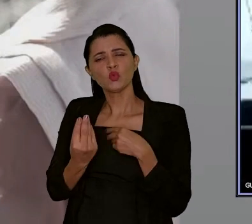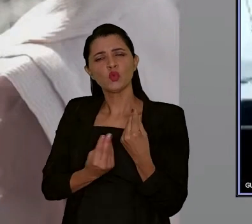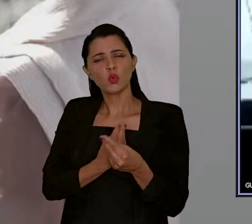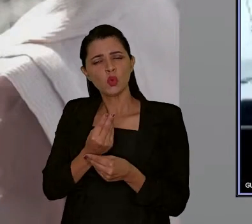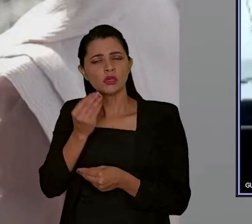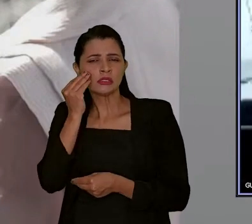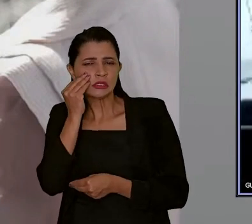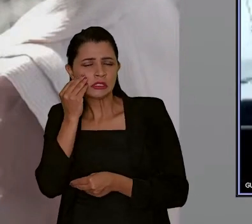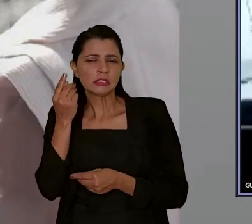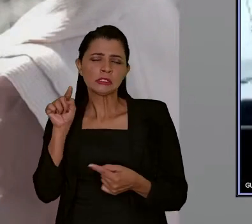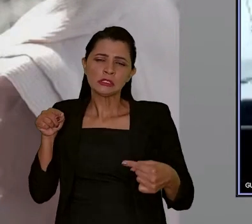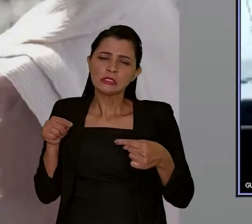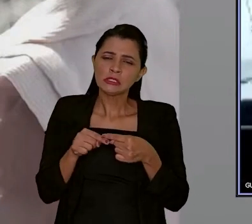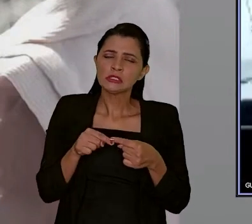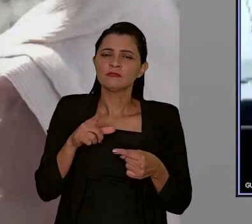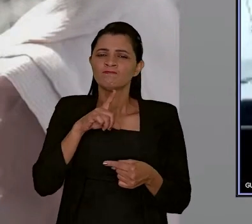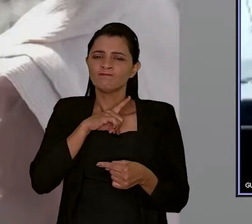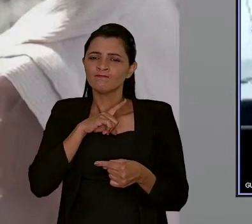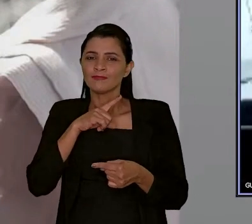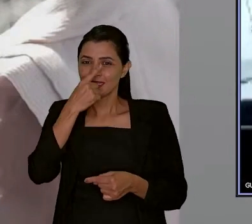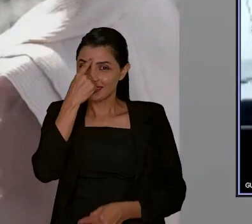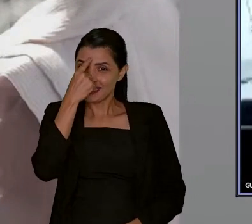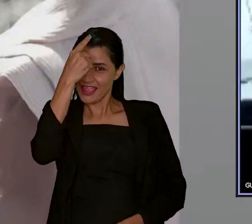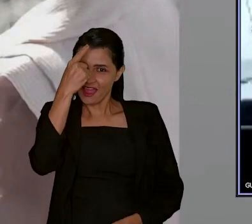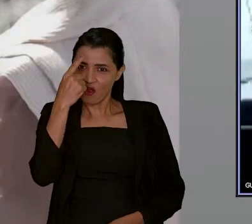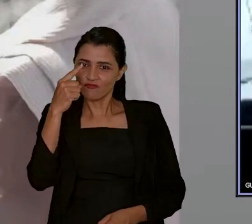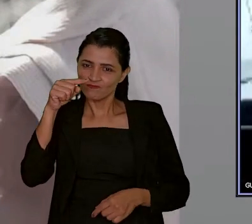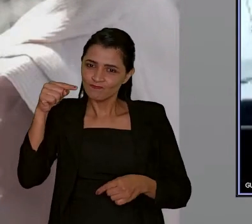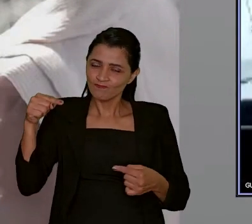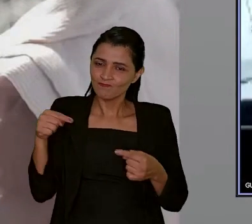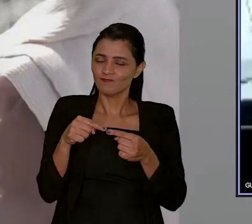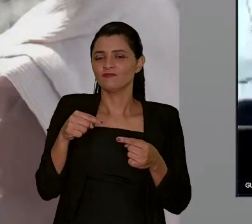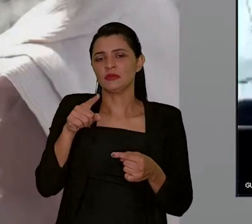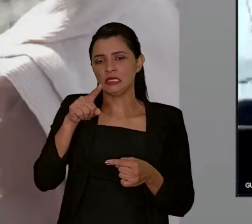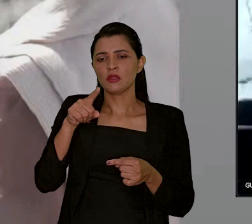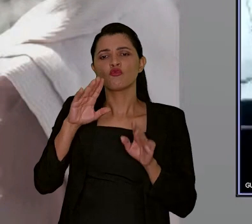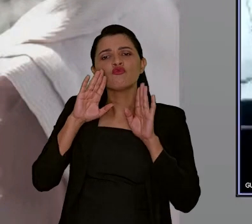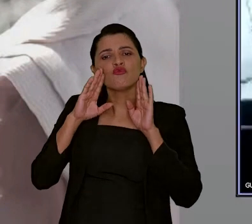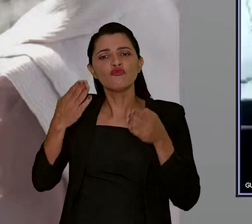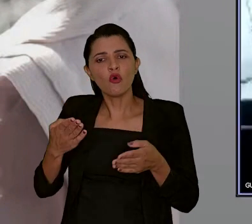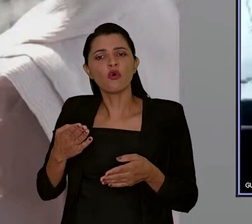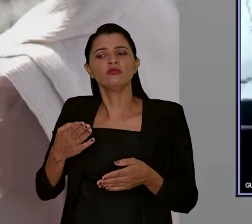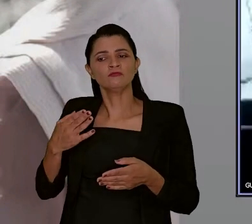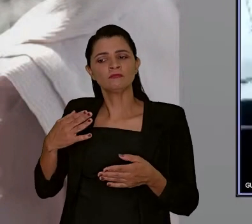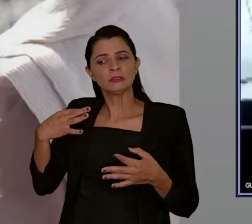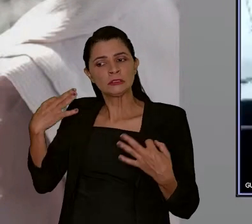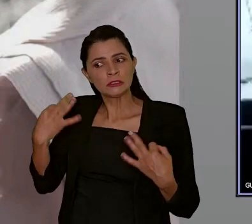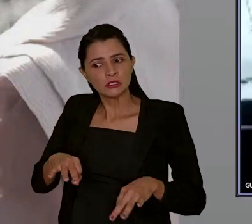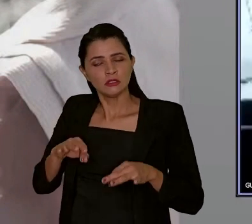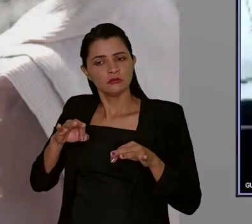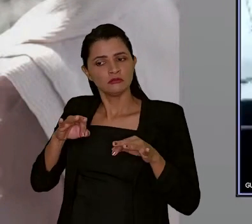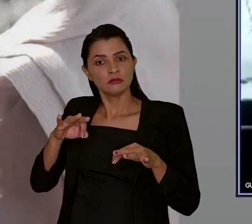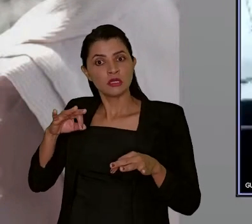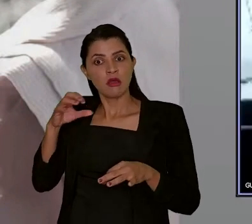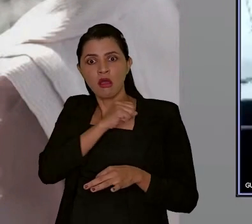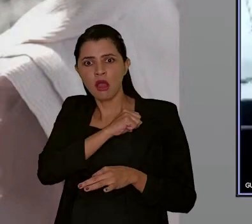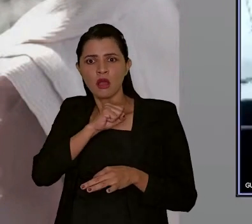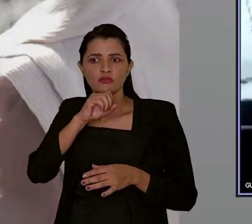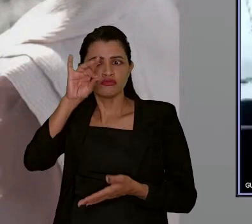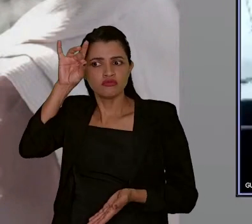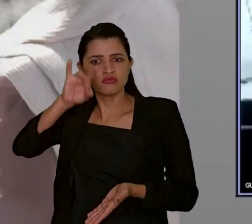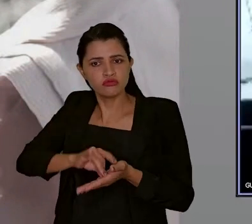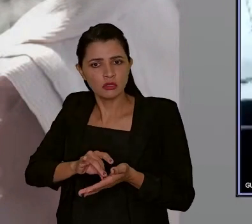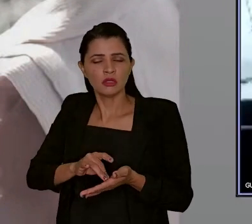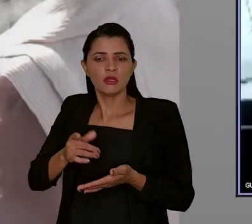atingir esse ideal voltado numa maior celeridade, agilidade e efetividade na resolução desses